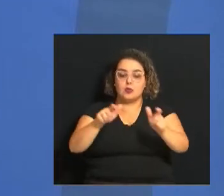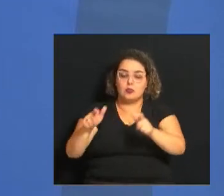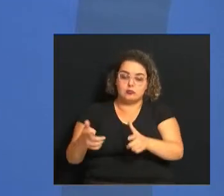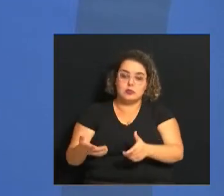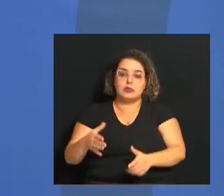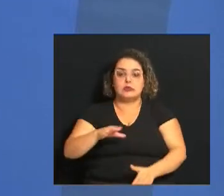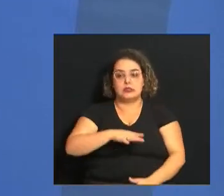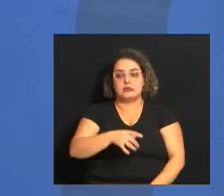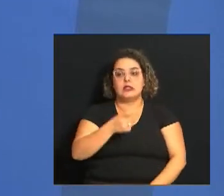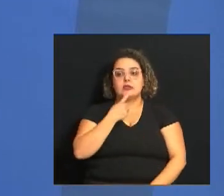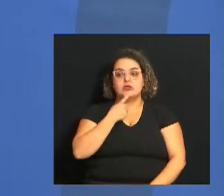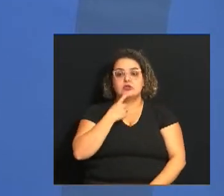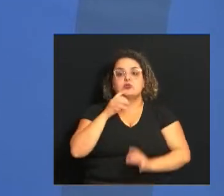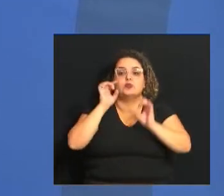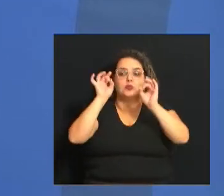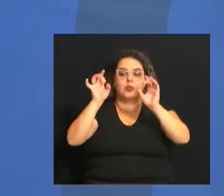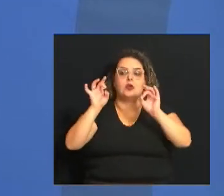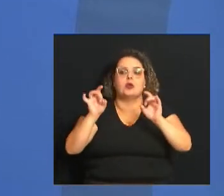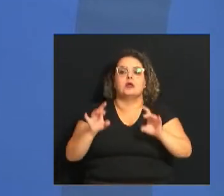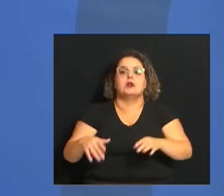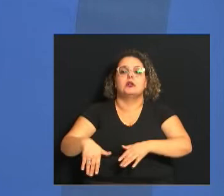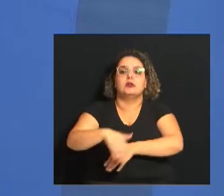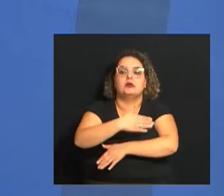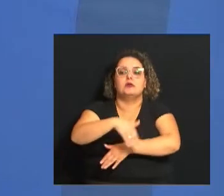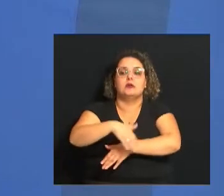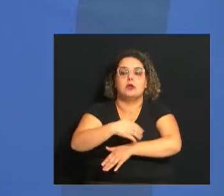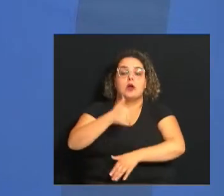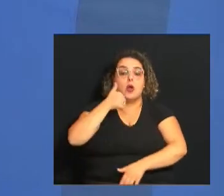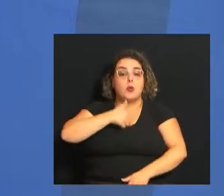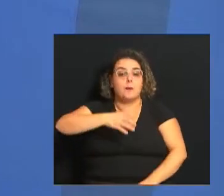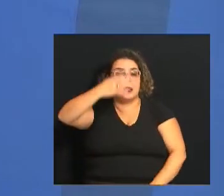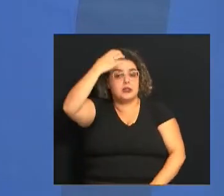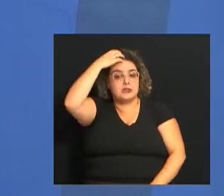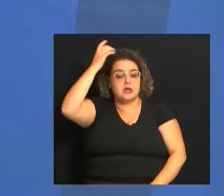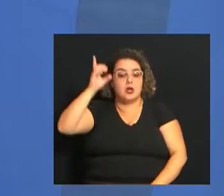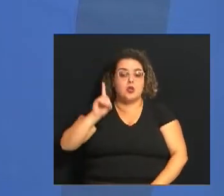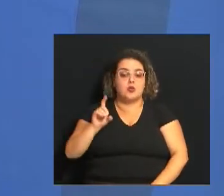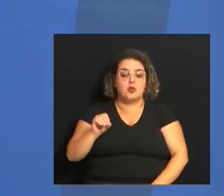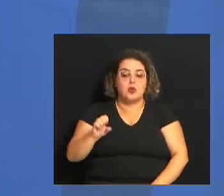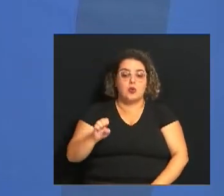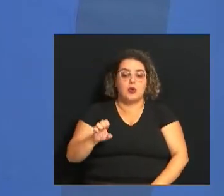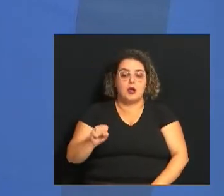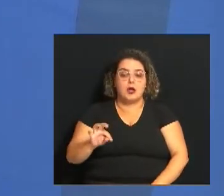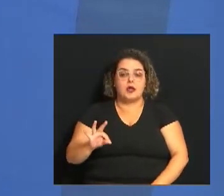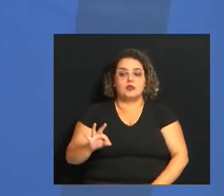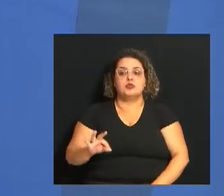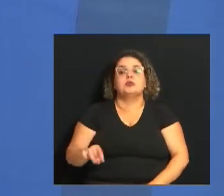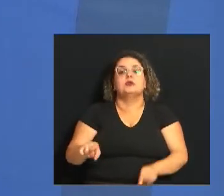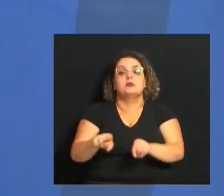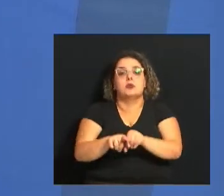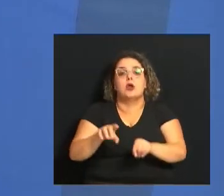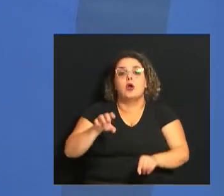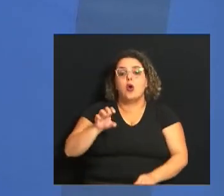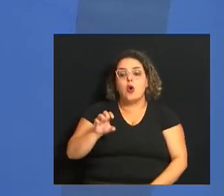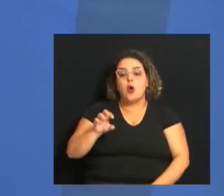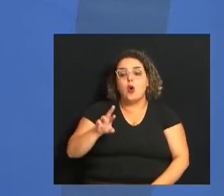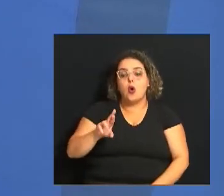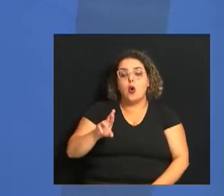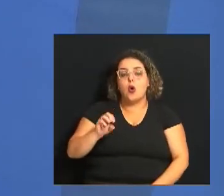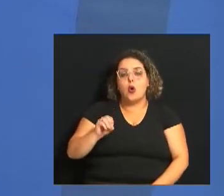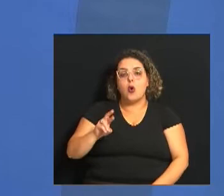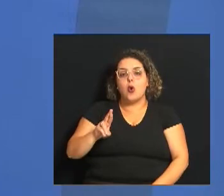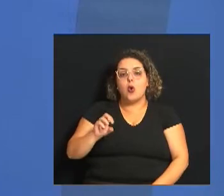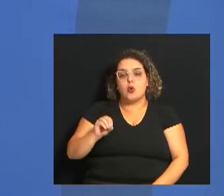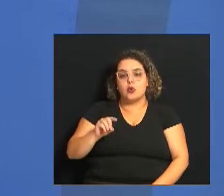Campinas, em especial na Avenida Princesa do Oeste e também na Avenida Orozimbo Maia. Quem preside essa